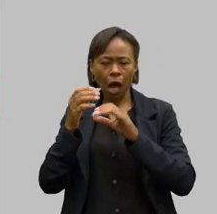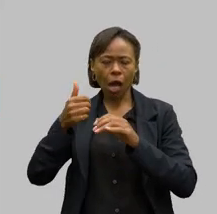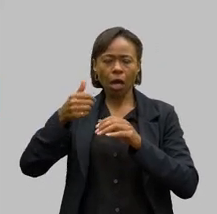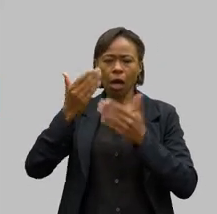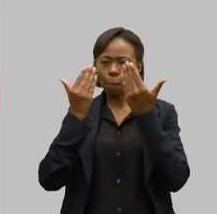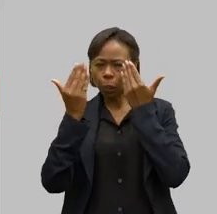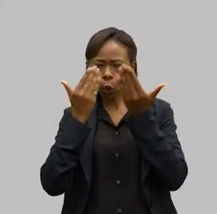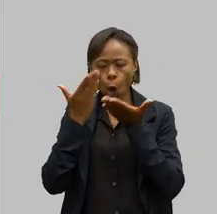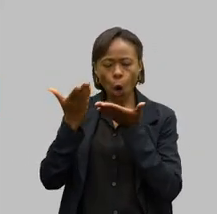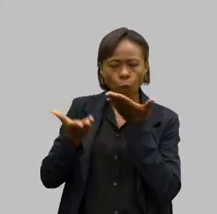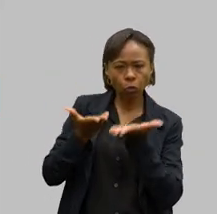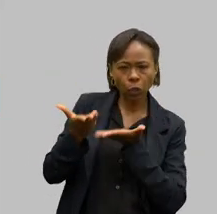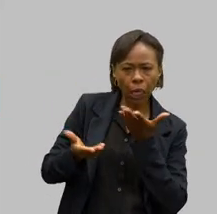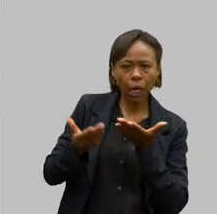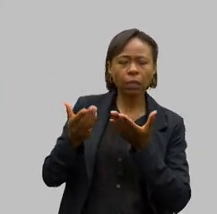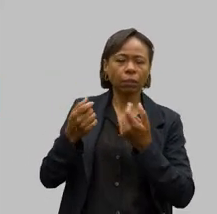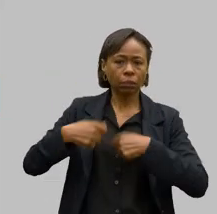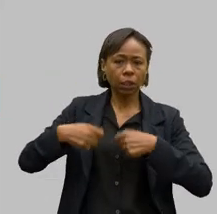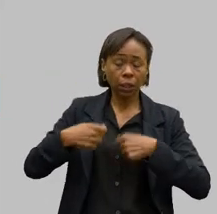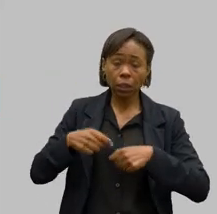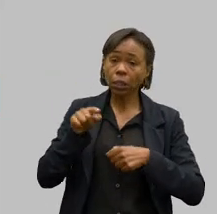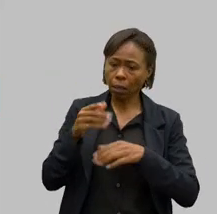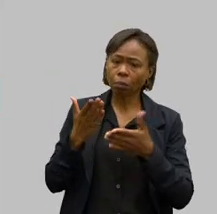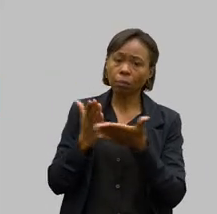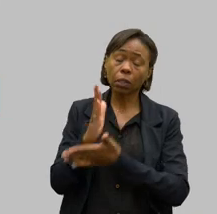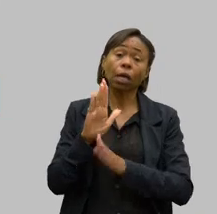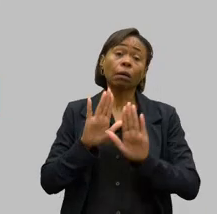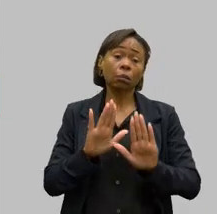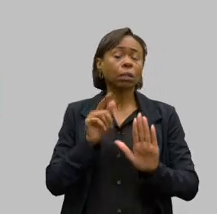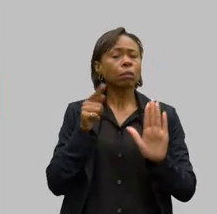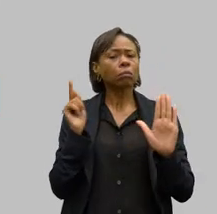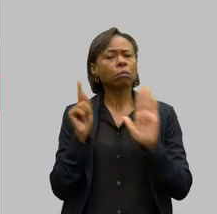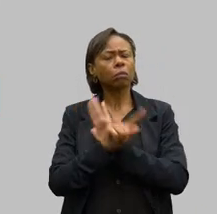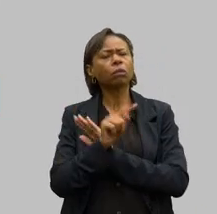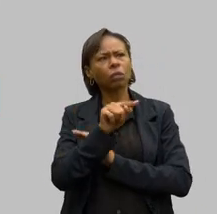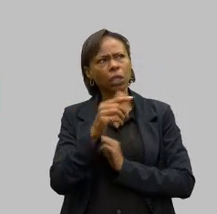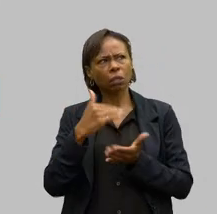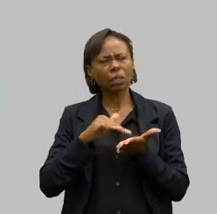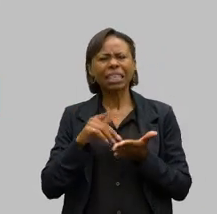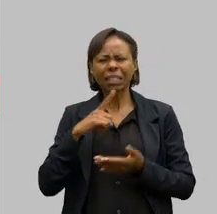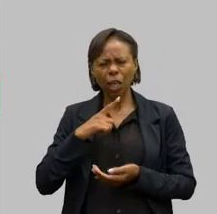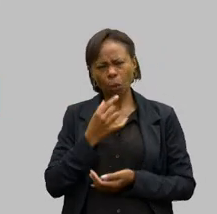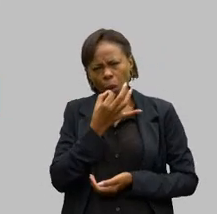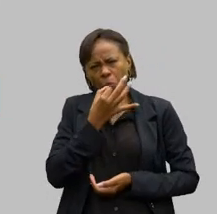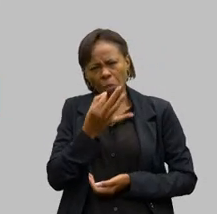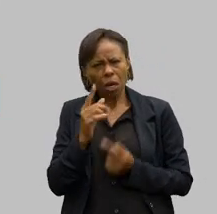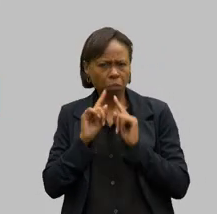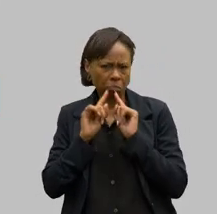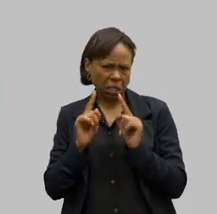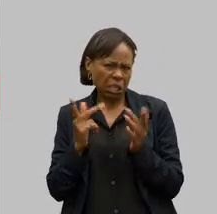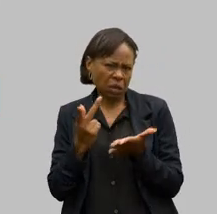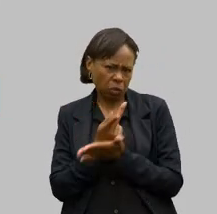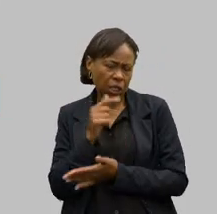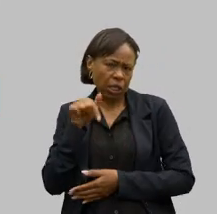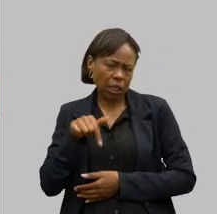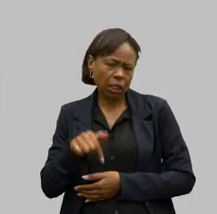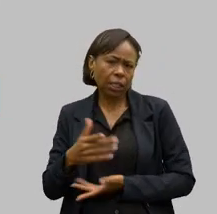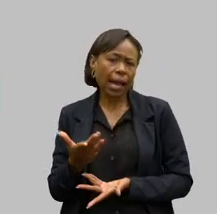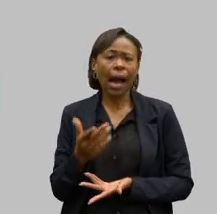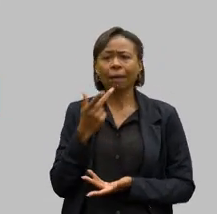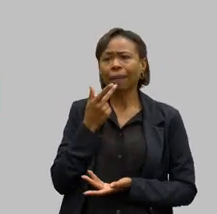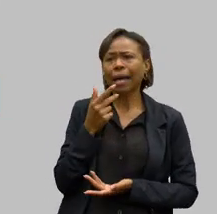Eu gostaria aqui de indagar a vossa excelência e uma das críticas que é feita, inclusive, é que está em aberto, não tem